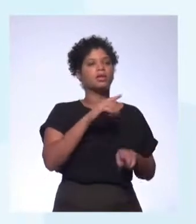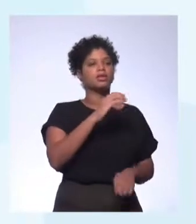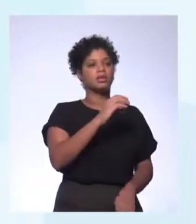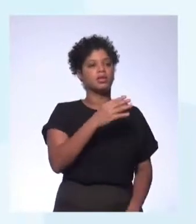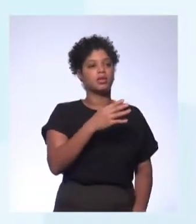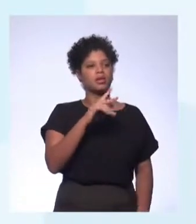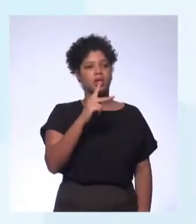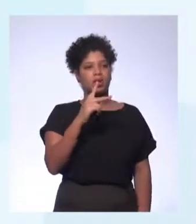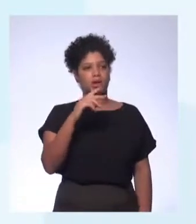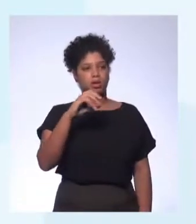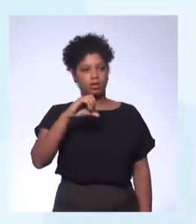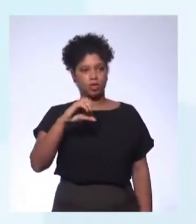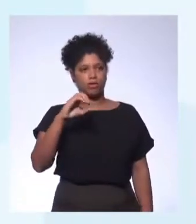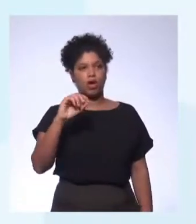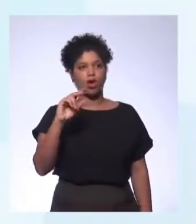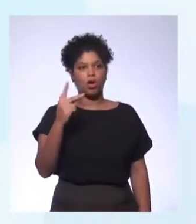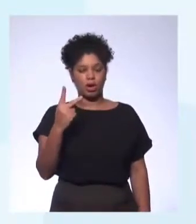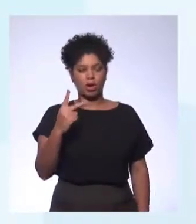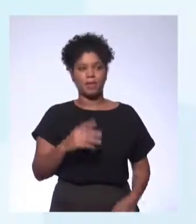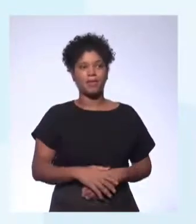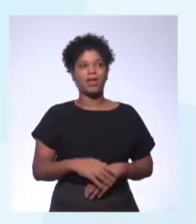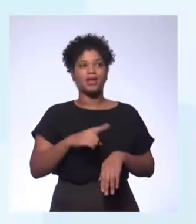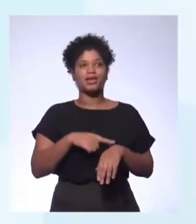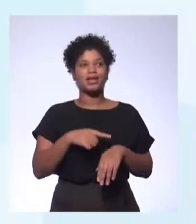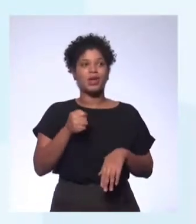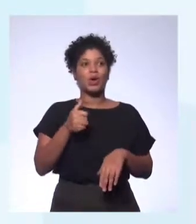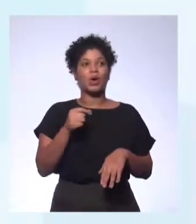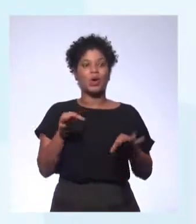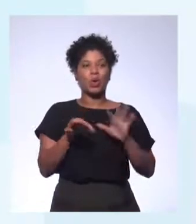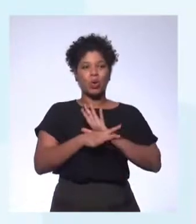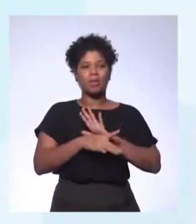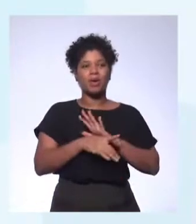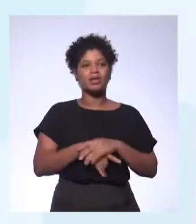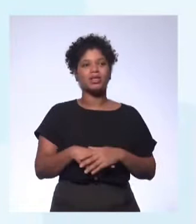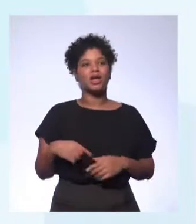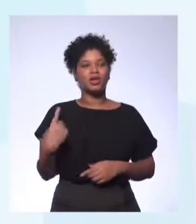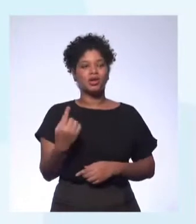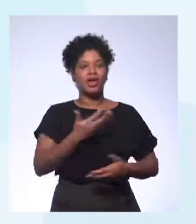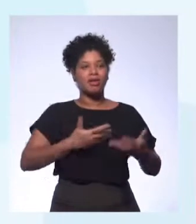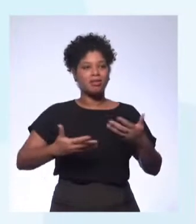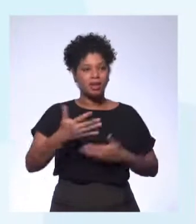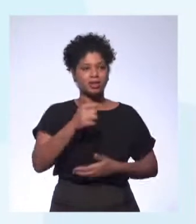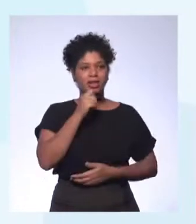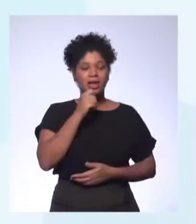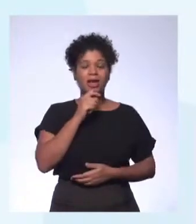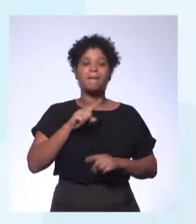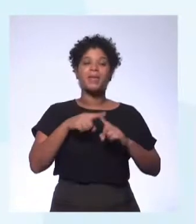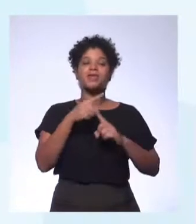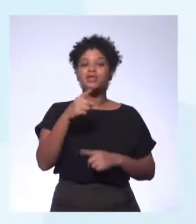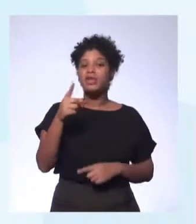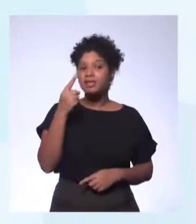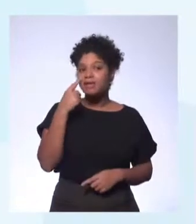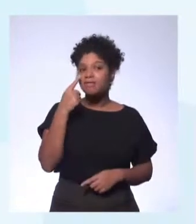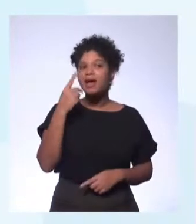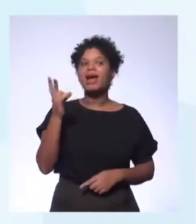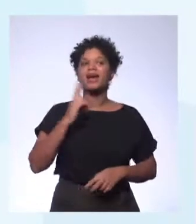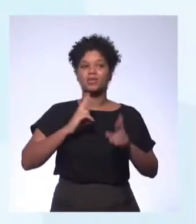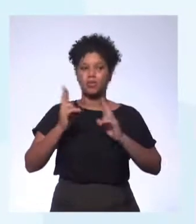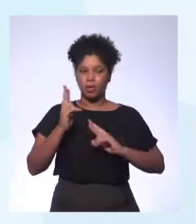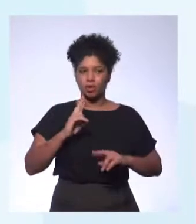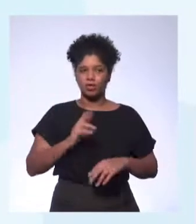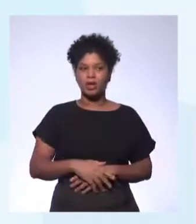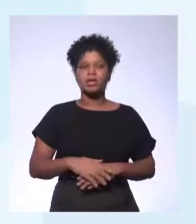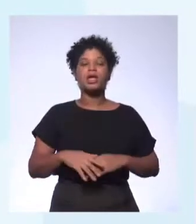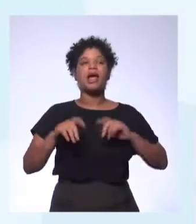aqui como o tempo é curto né a gente não vai interagir mas eu vou colocar aqui as respostas para que vocês possam